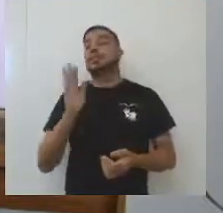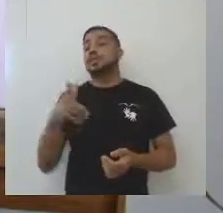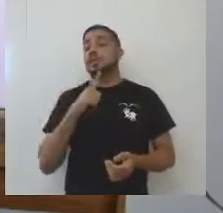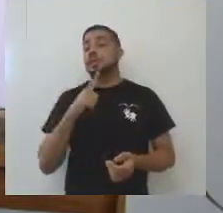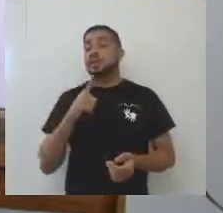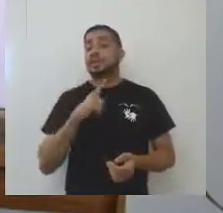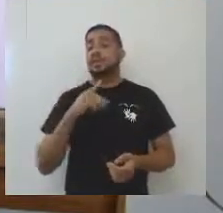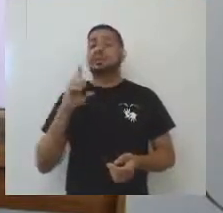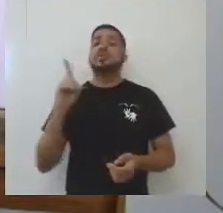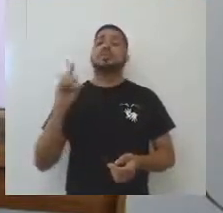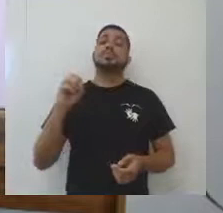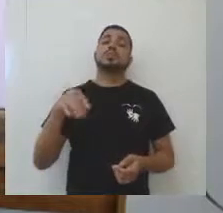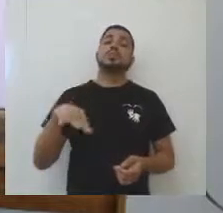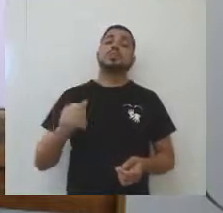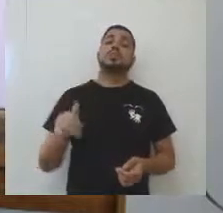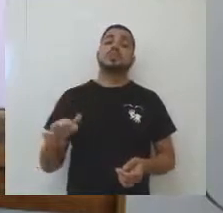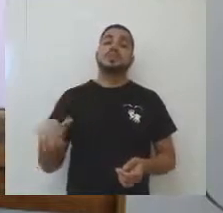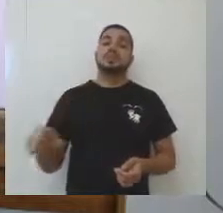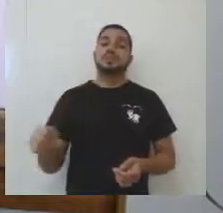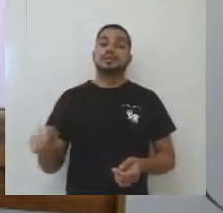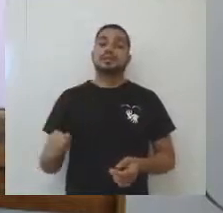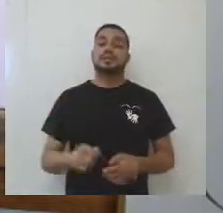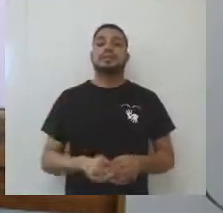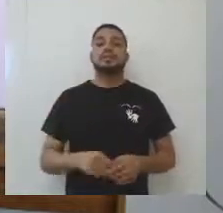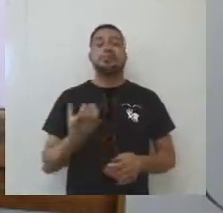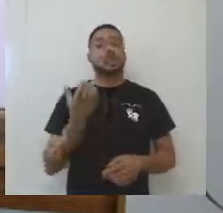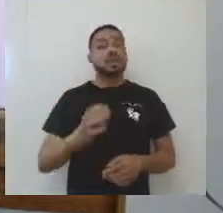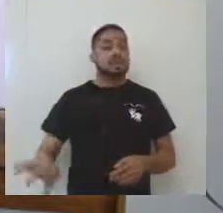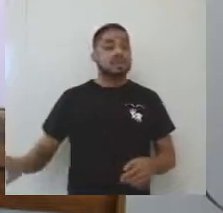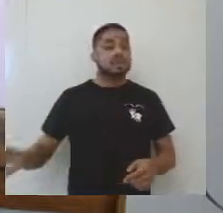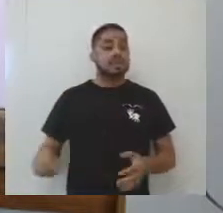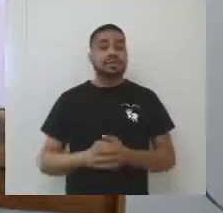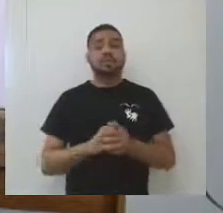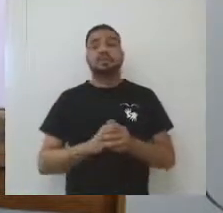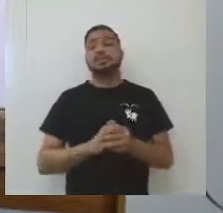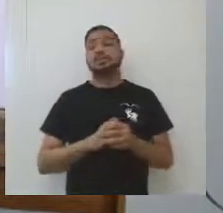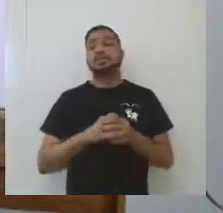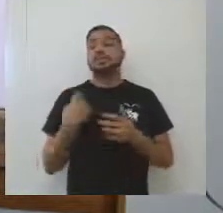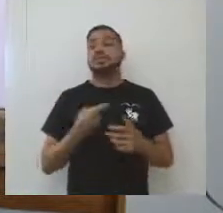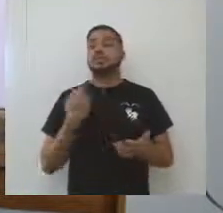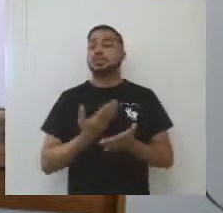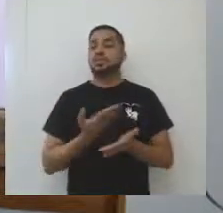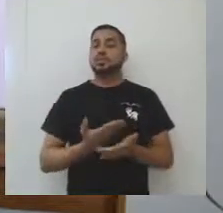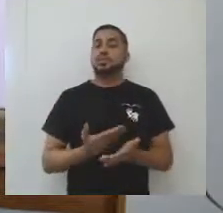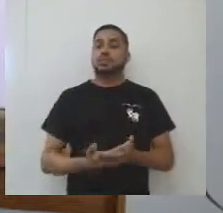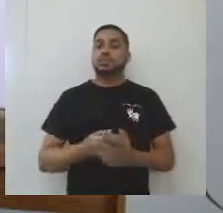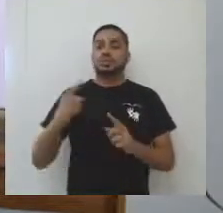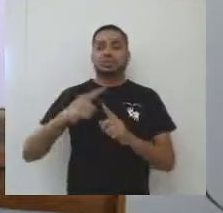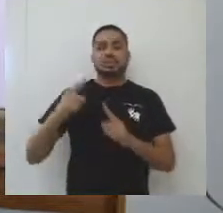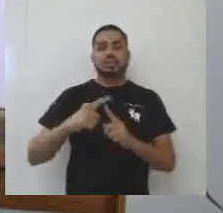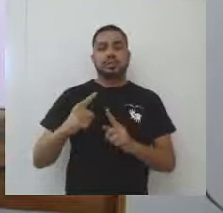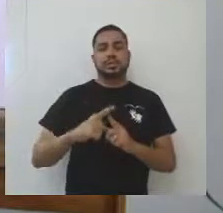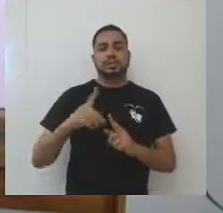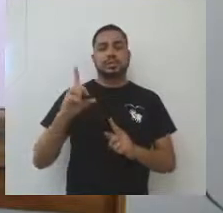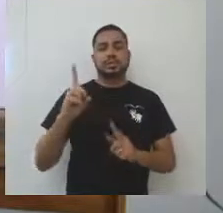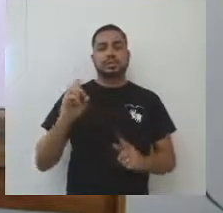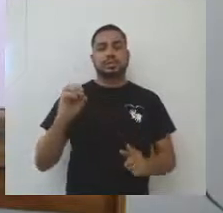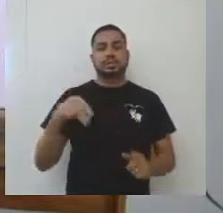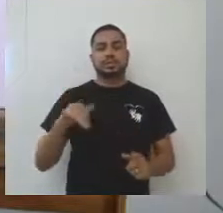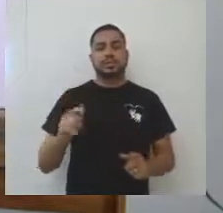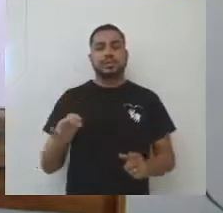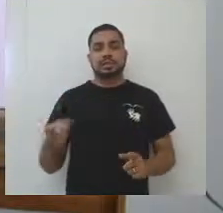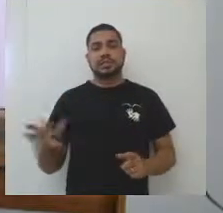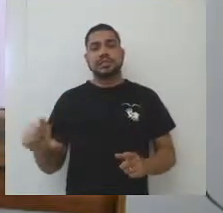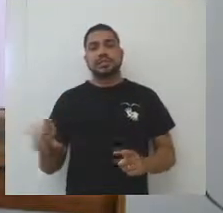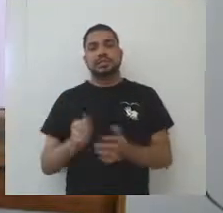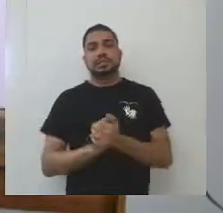tipo de dominância. Já é a dominância completa. Quando a gente estuda essa coisa dos tipos de dominância, quando a gente estuda essa